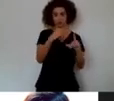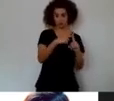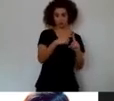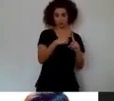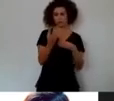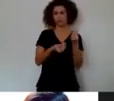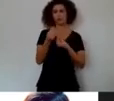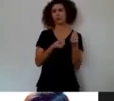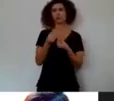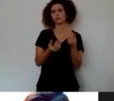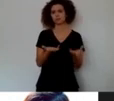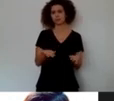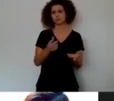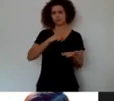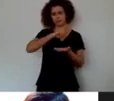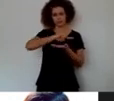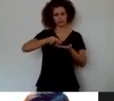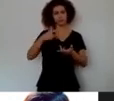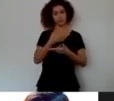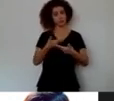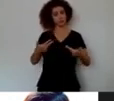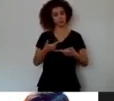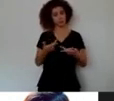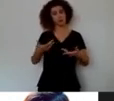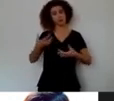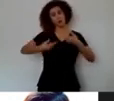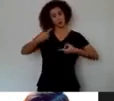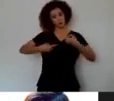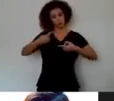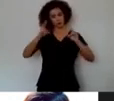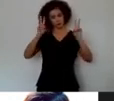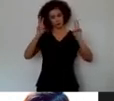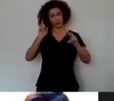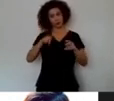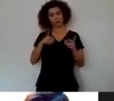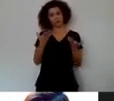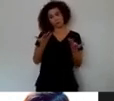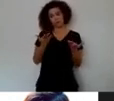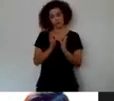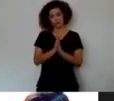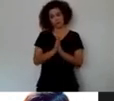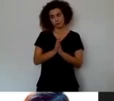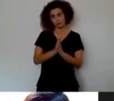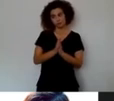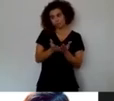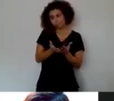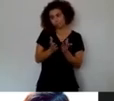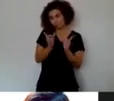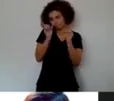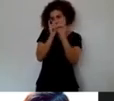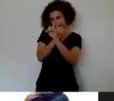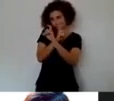isso? Acho que são vários aspectos. Essa discussão, ela é delicada porque ela vai em vários